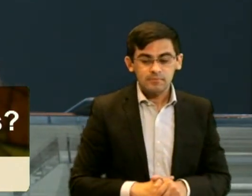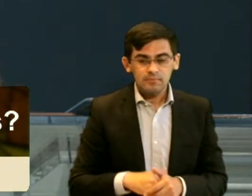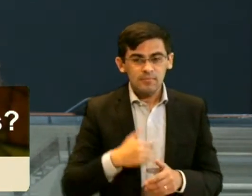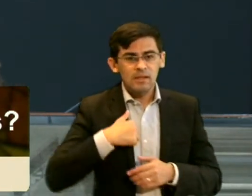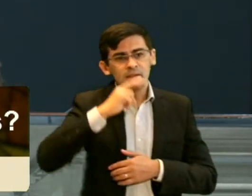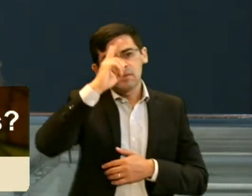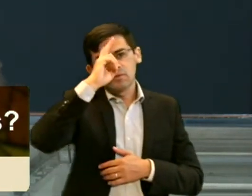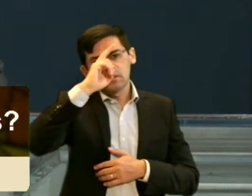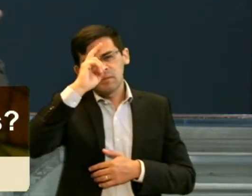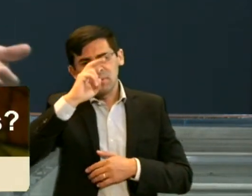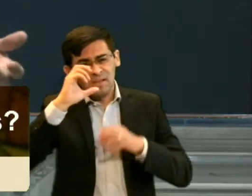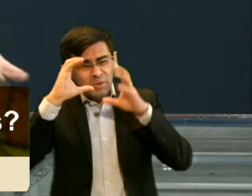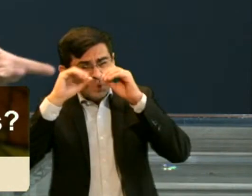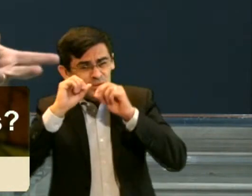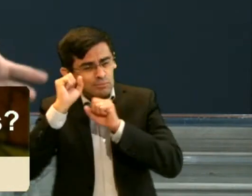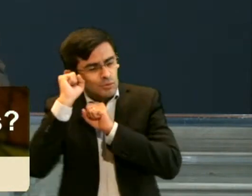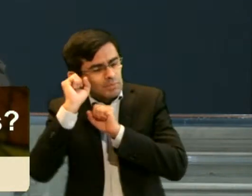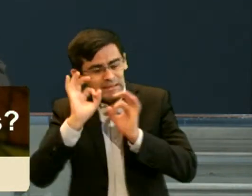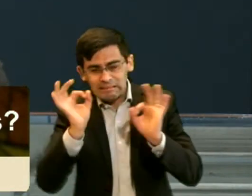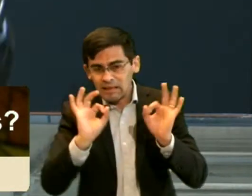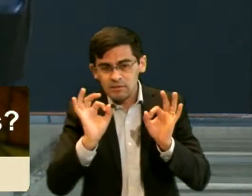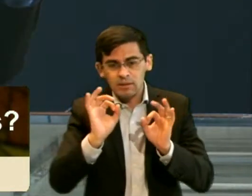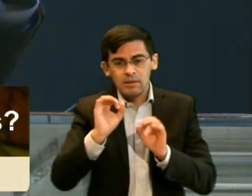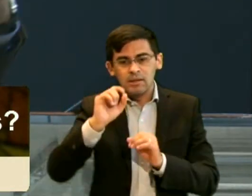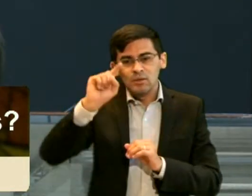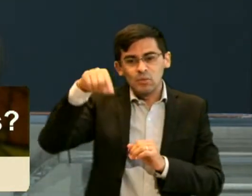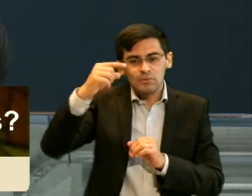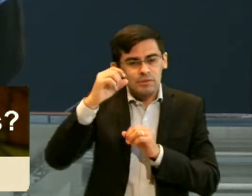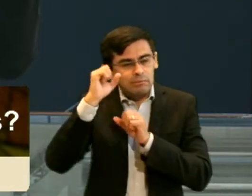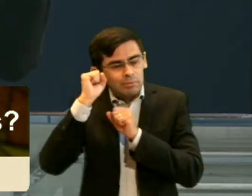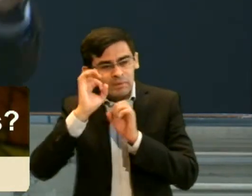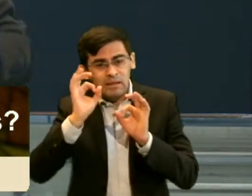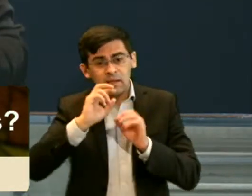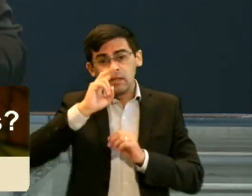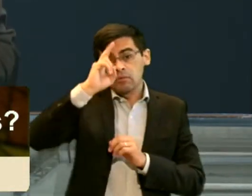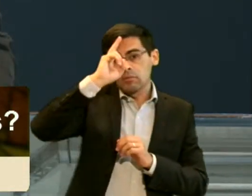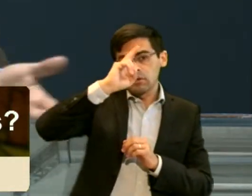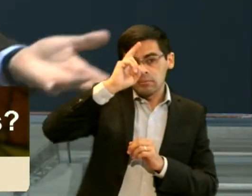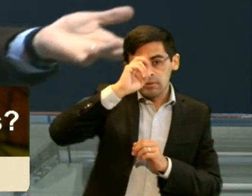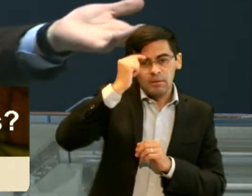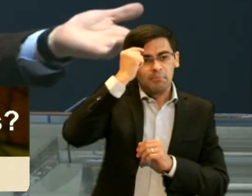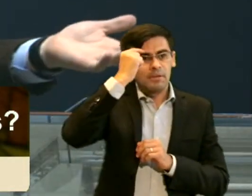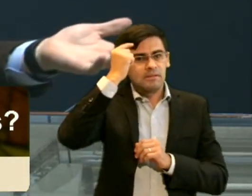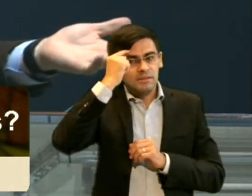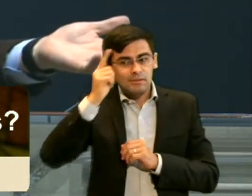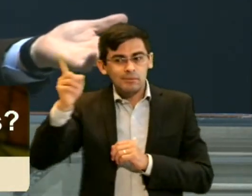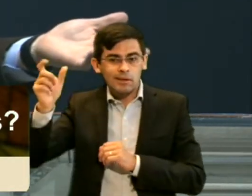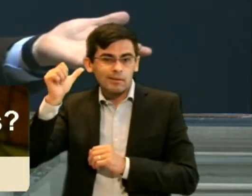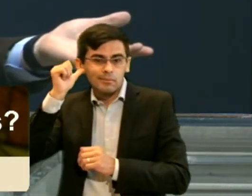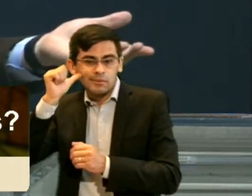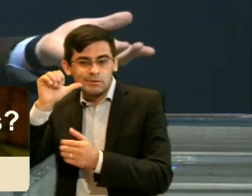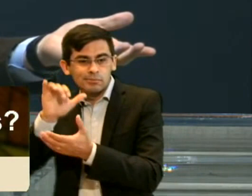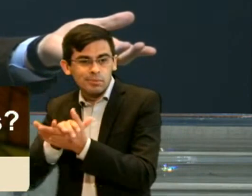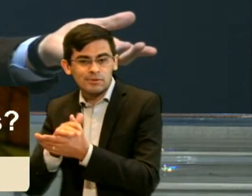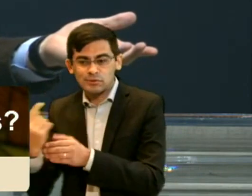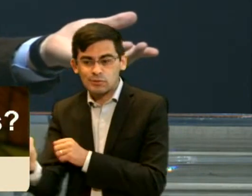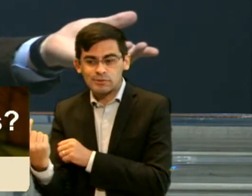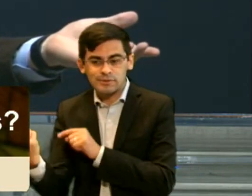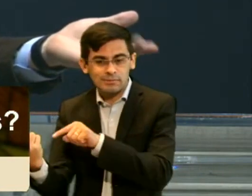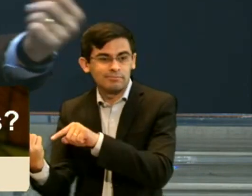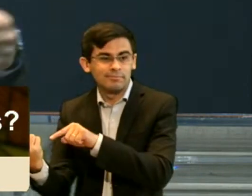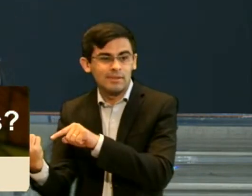Eu lembro que aquela noite eu não dormi. Na noite seguinte também, eu ficava pensando o tempo todo. E Deus falou, entrega.